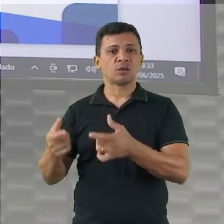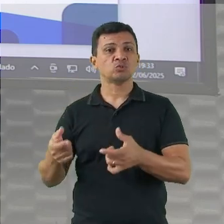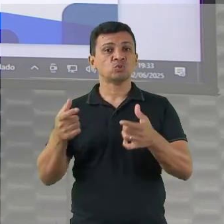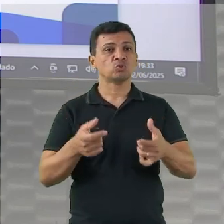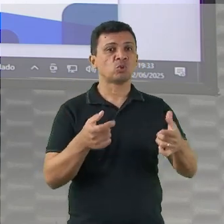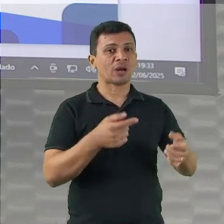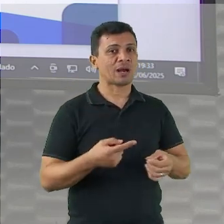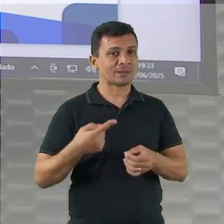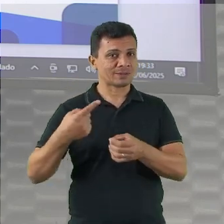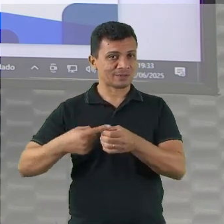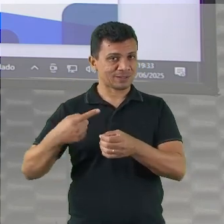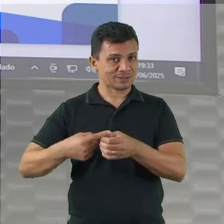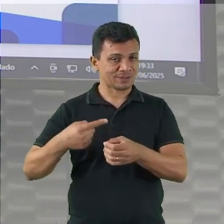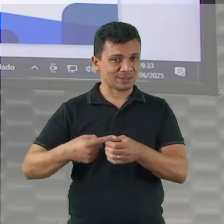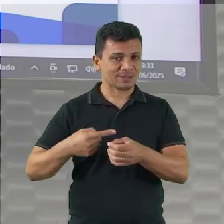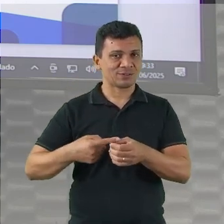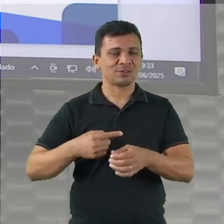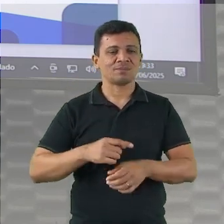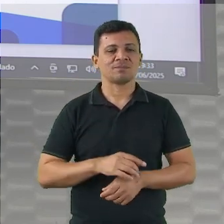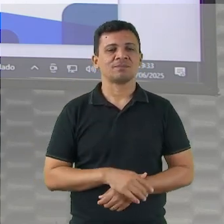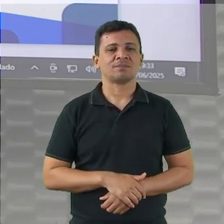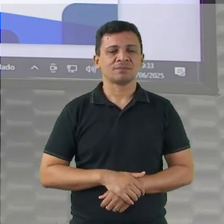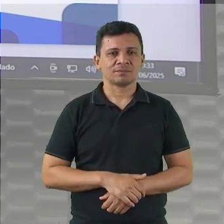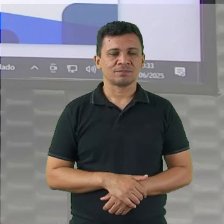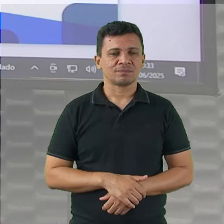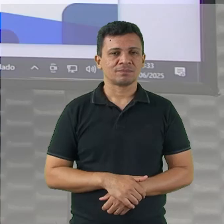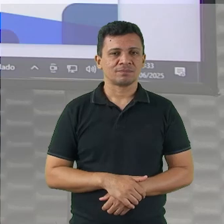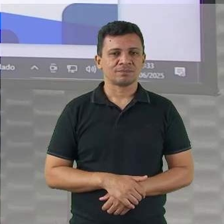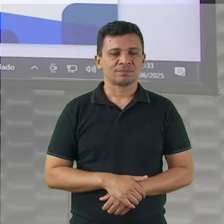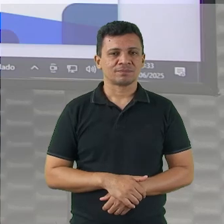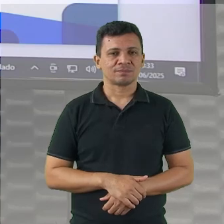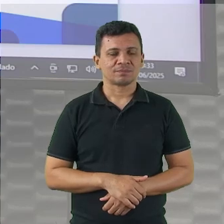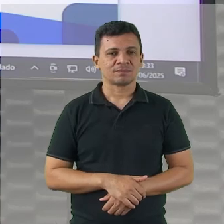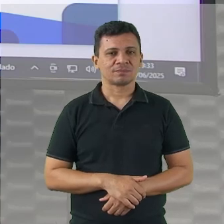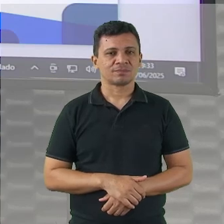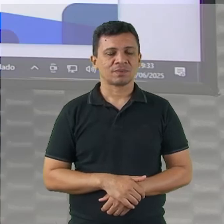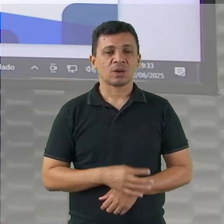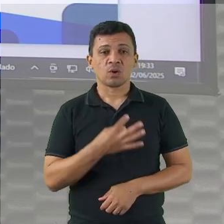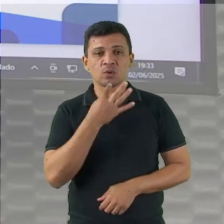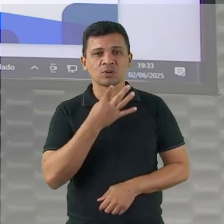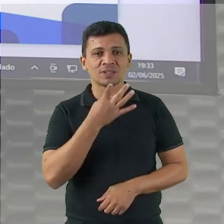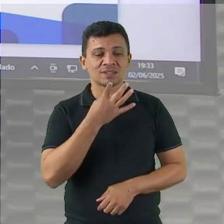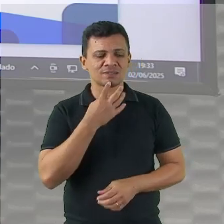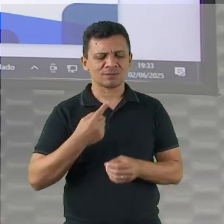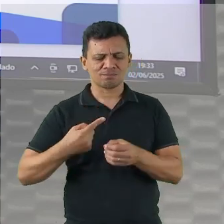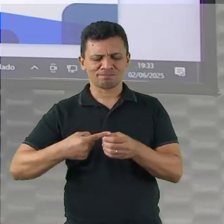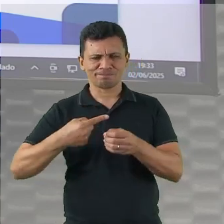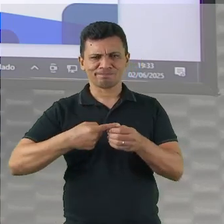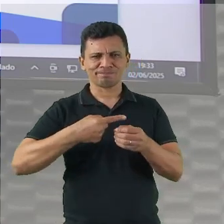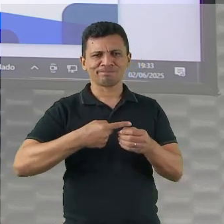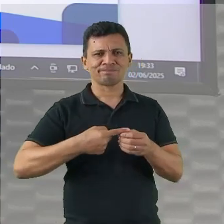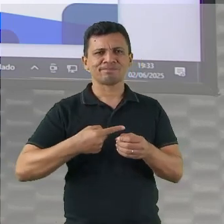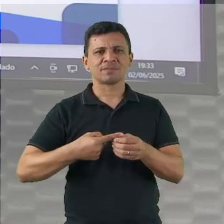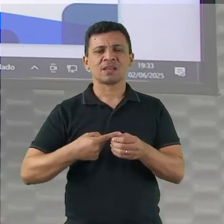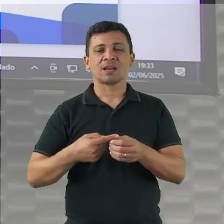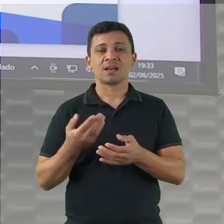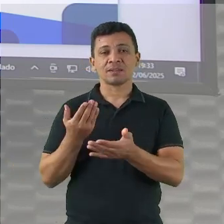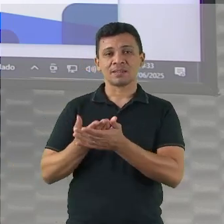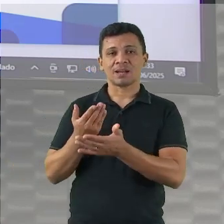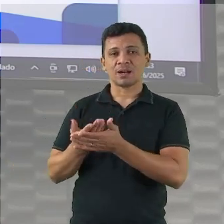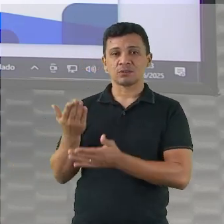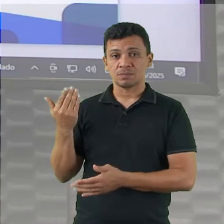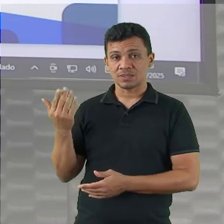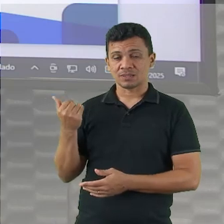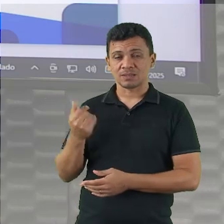cidade, places around the city, exploring the city, né? Explorando a cidade. Depois, na aula